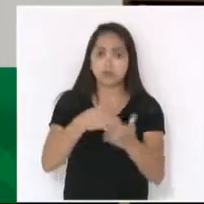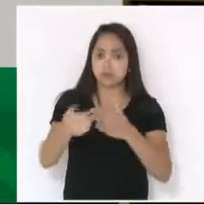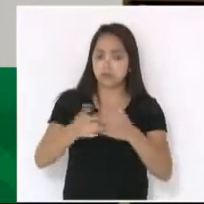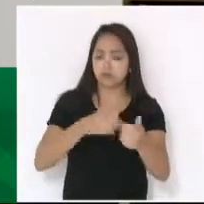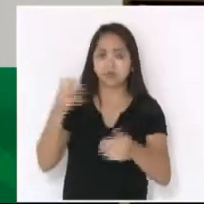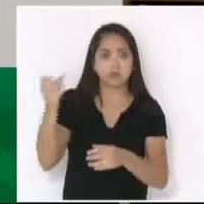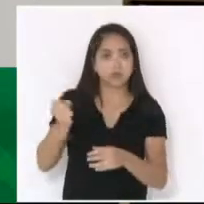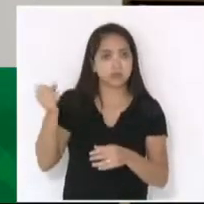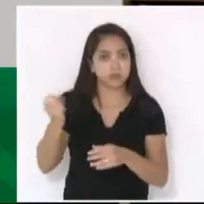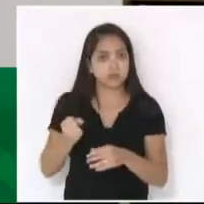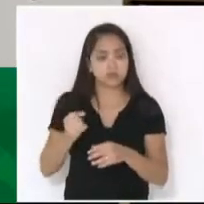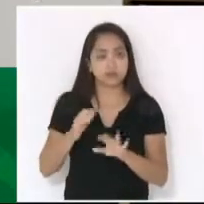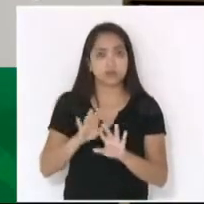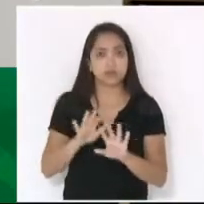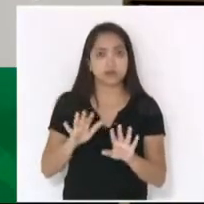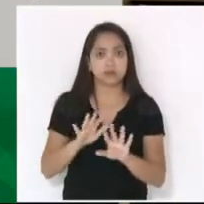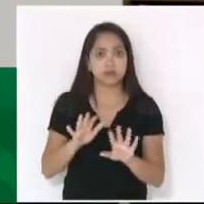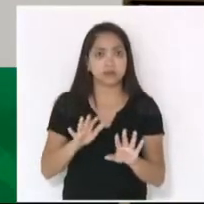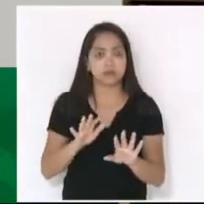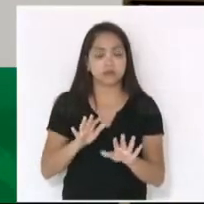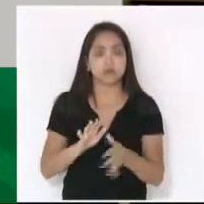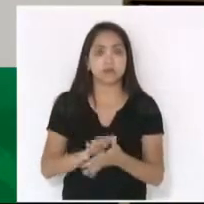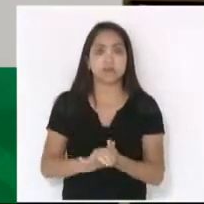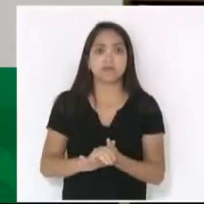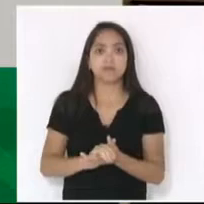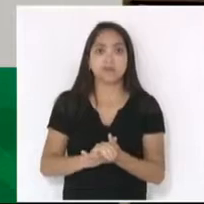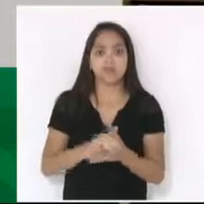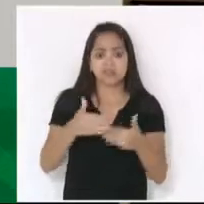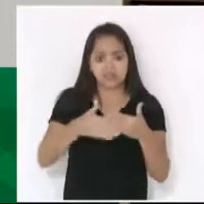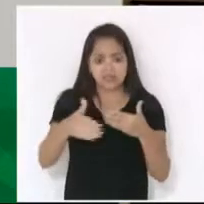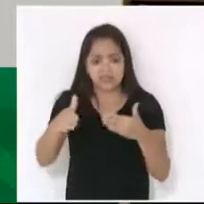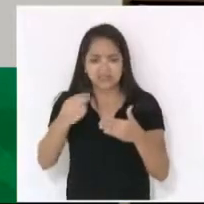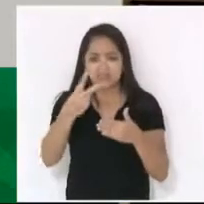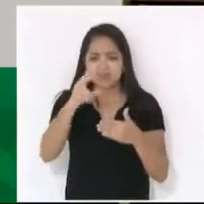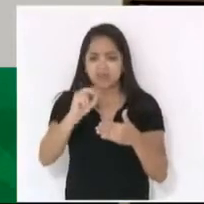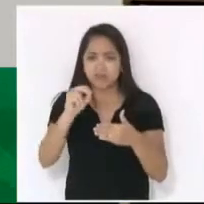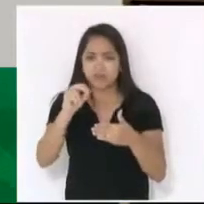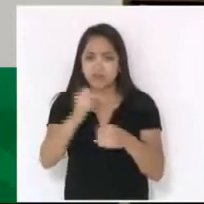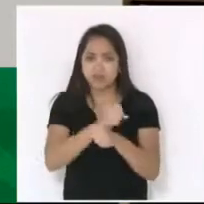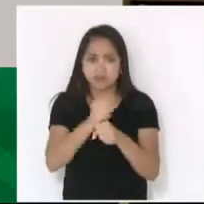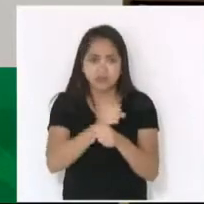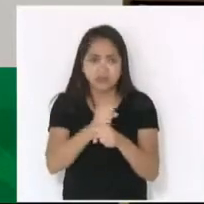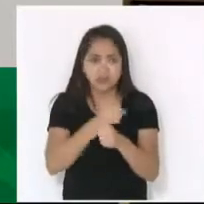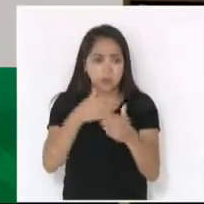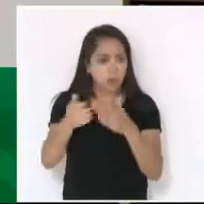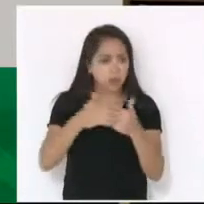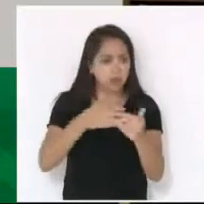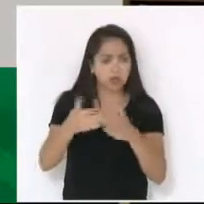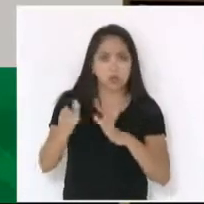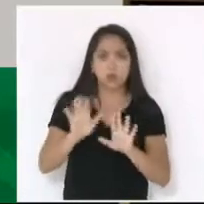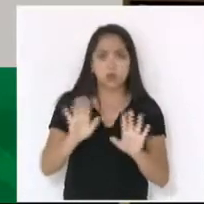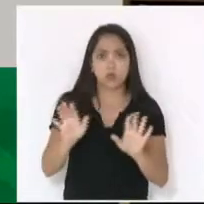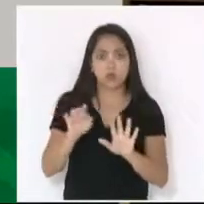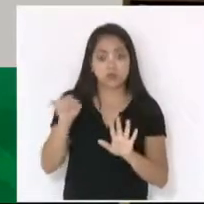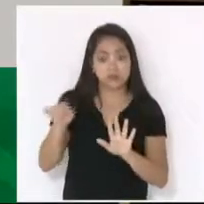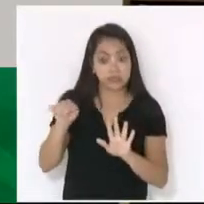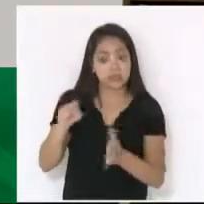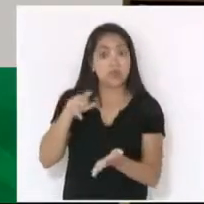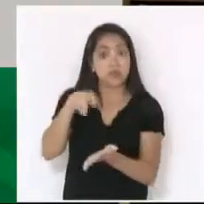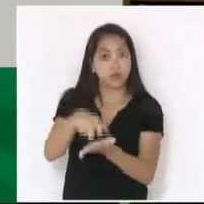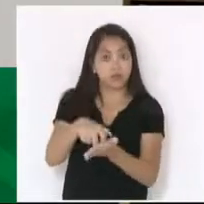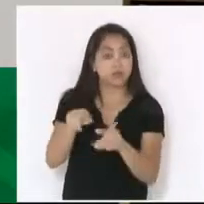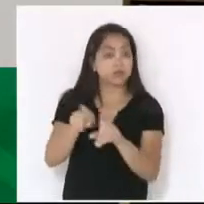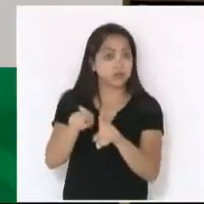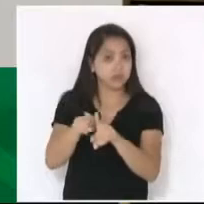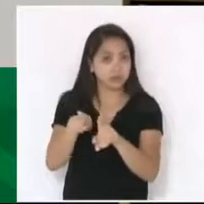penalidade e como se desativa daqui a 20 anos sempre comentei qualquer coisa na rua Ele é bonito como